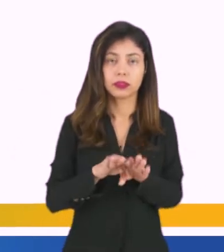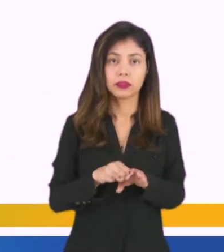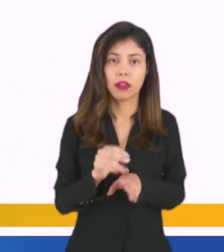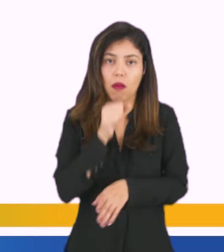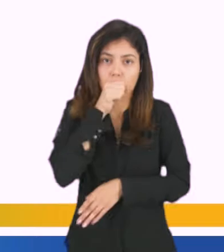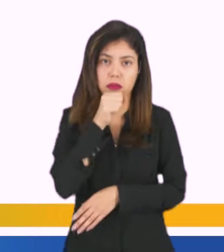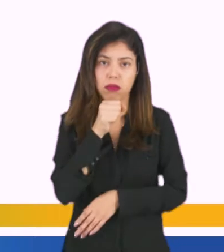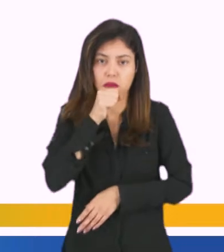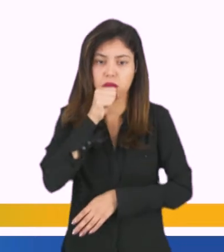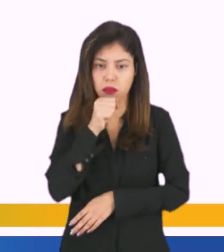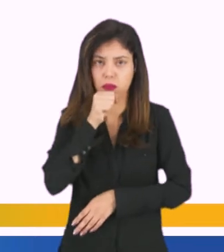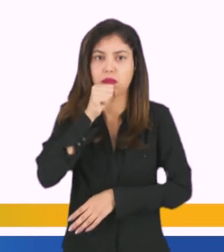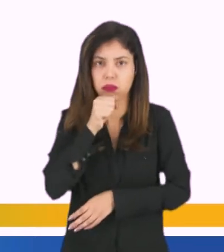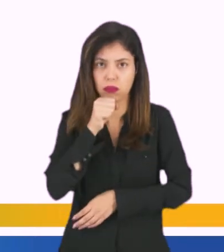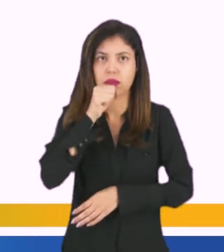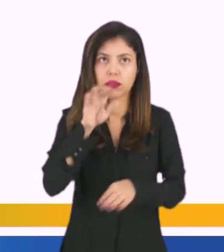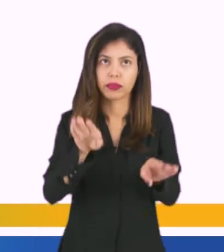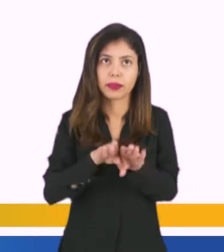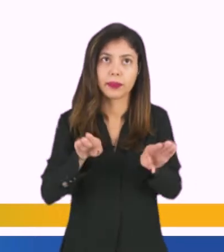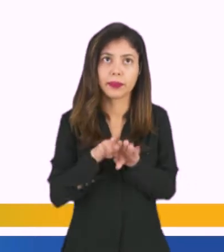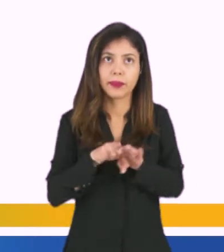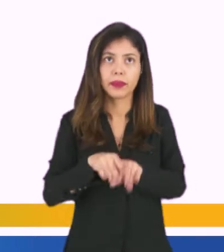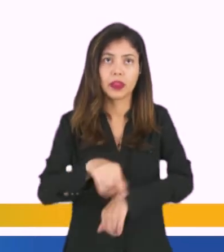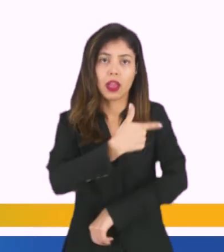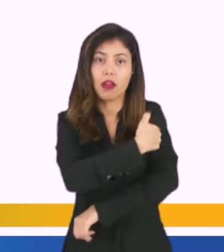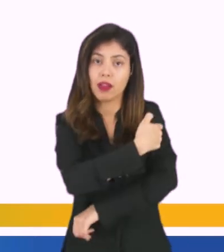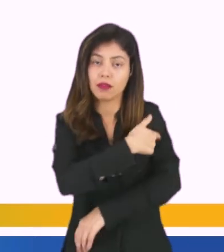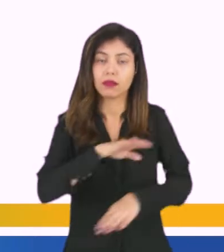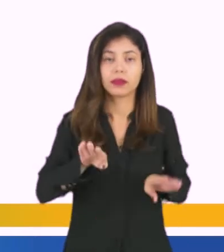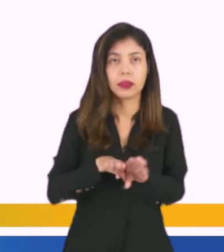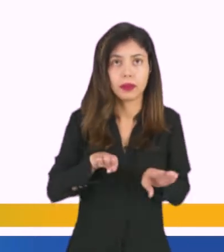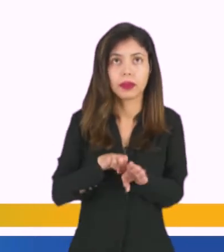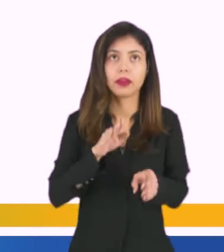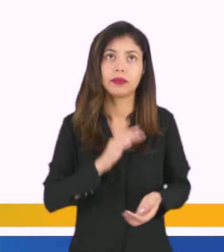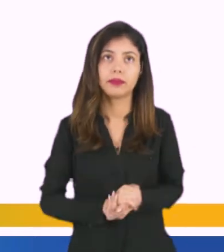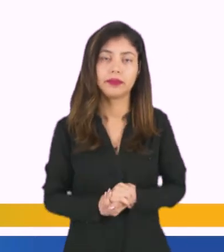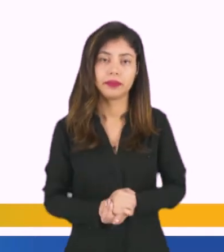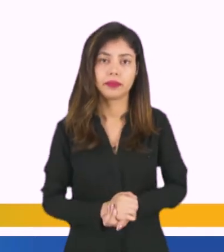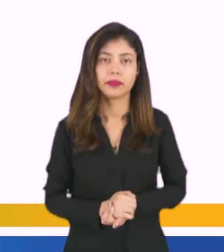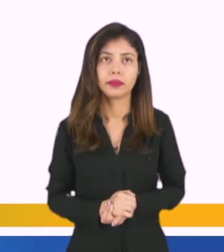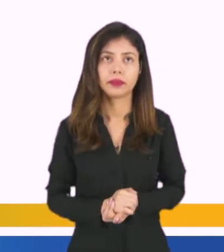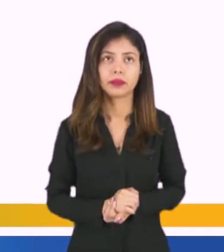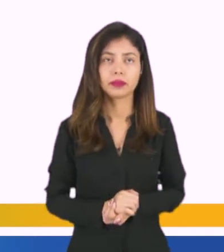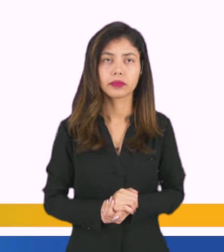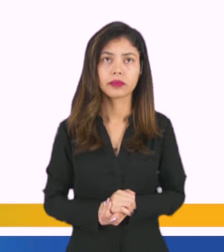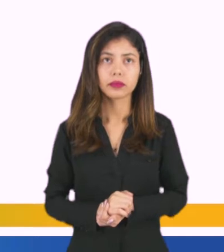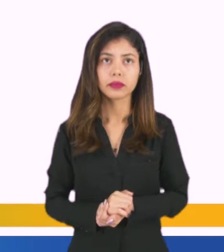decorrer do ano, a cobertura vacinal, aqui pé anda a vacina sobre